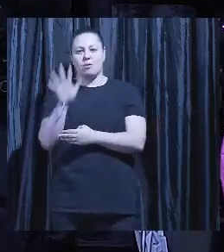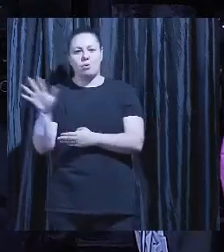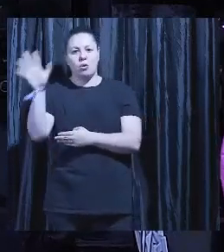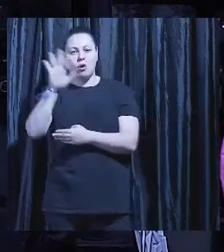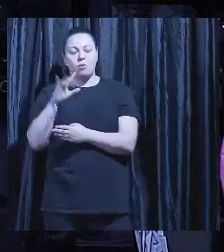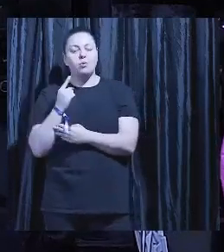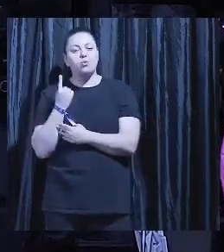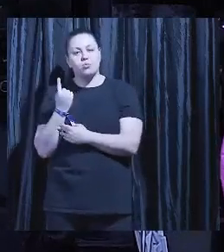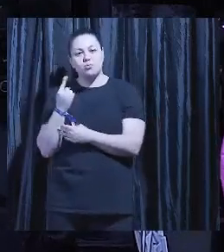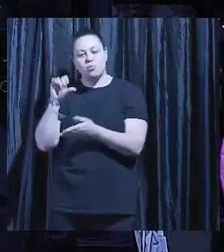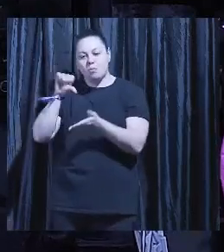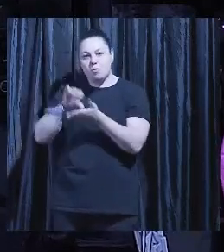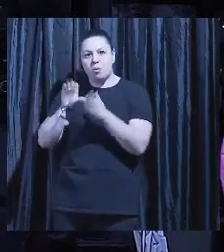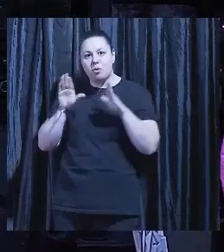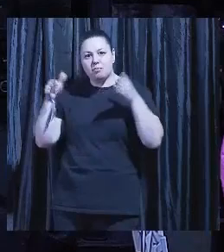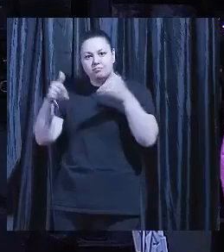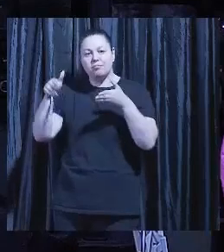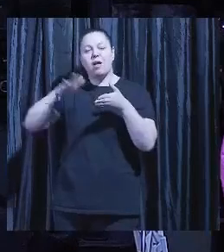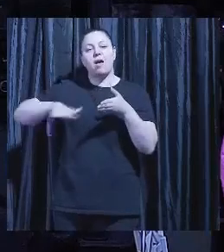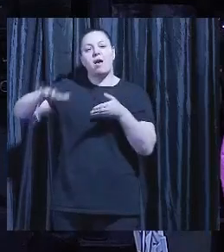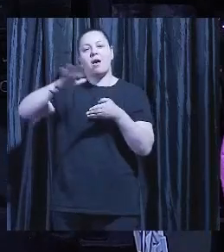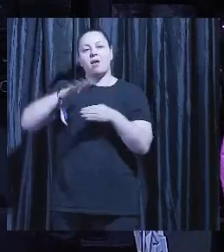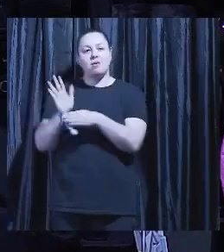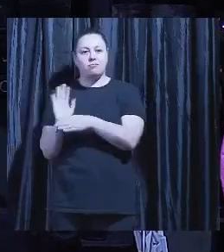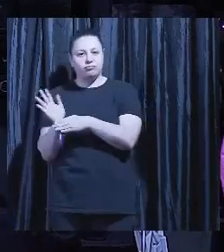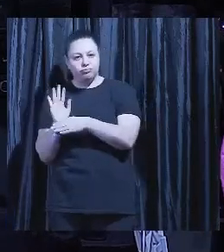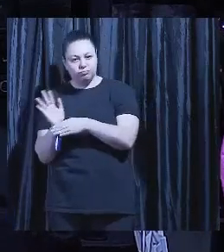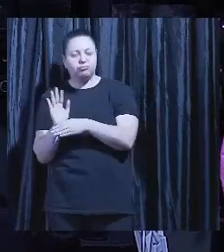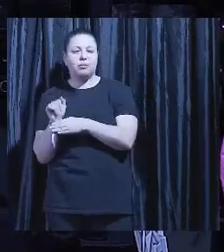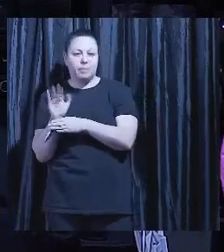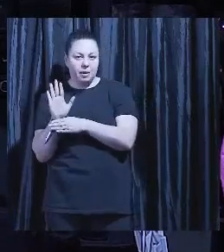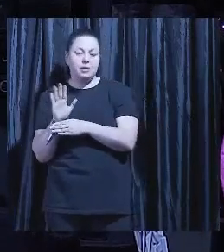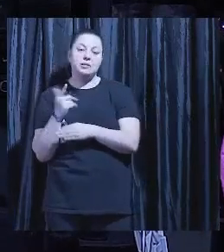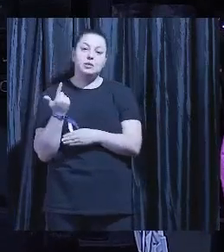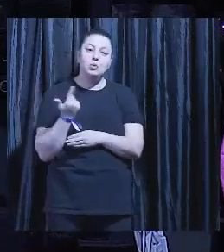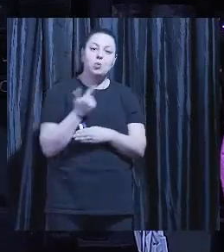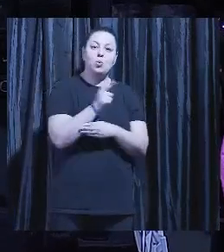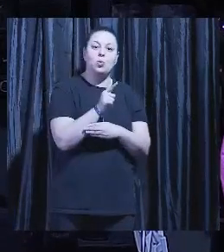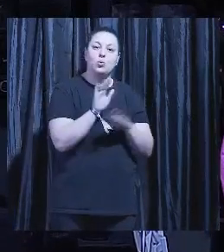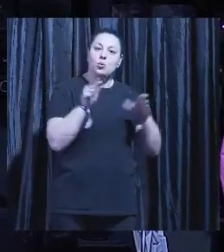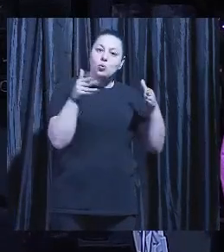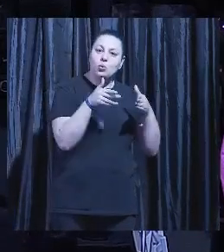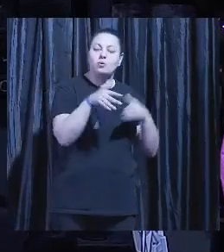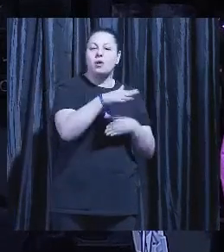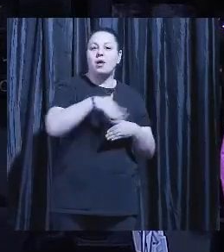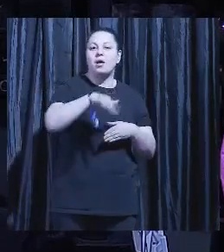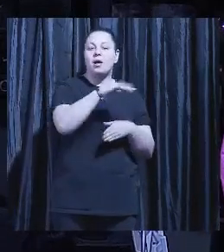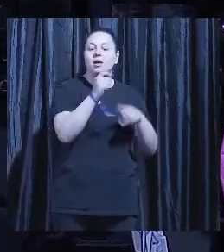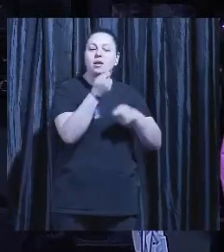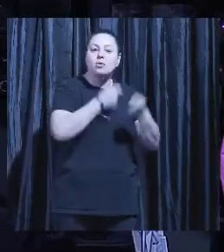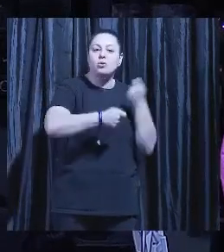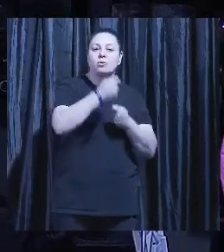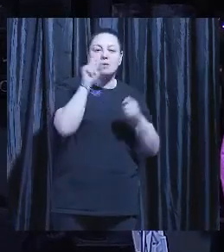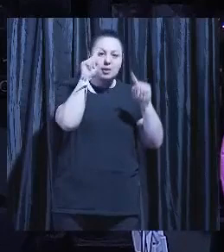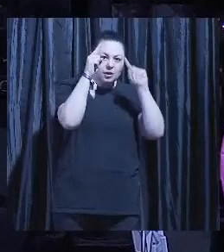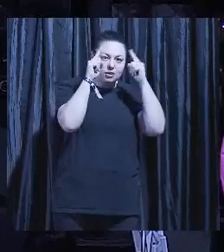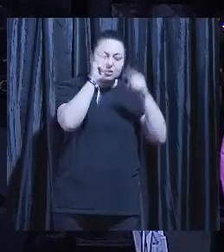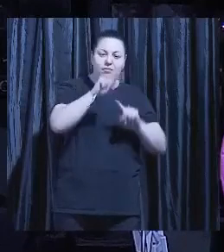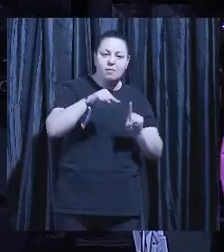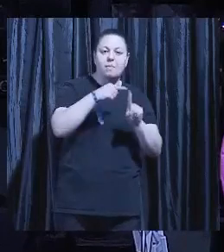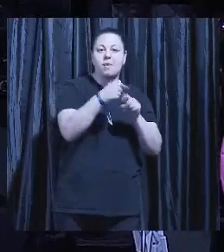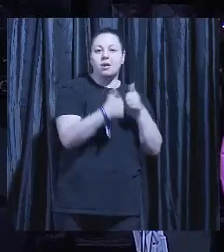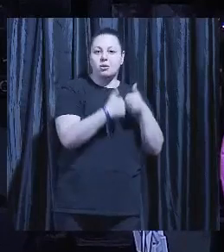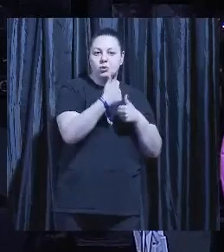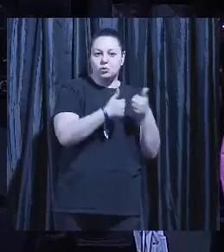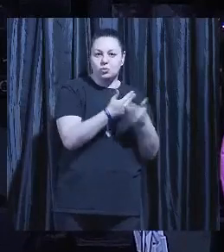muito voltado para a indústria cinematográfica e outro voltado para a economia criativa e games. E aí participei de todos